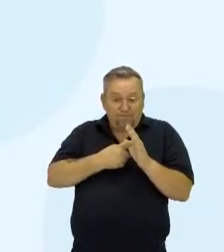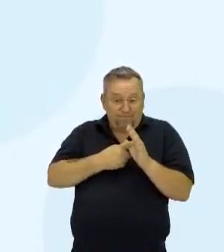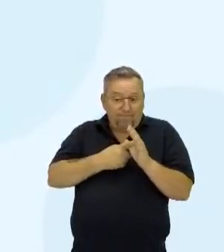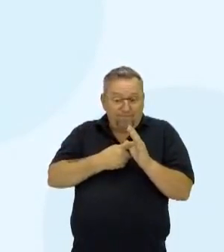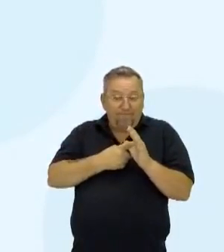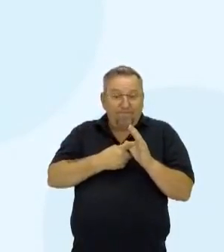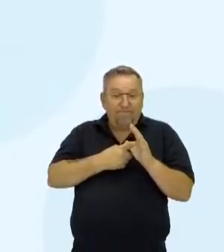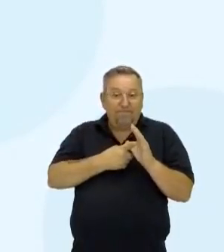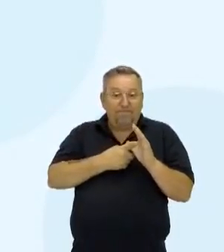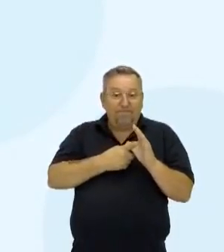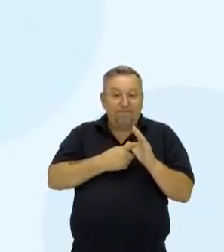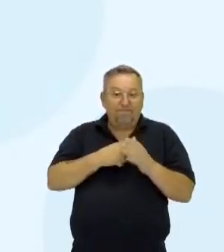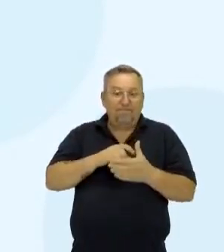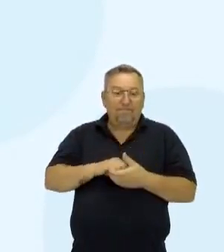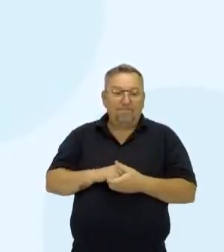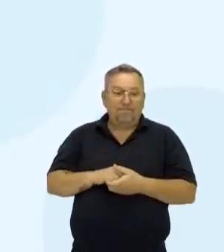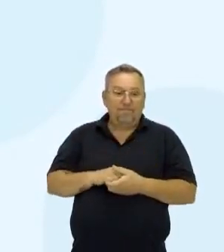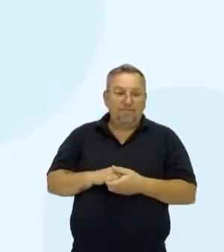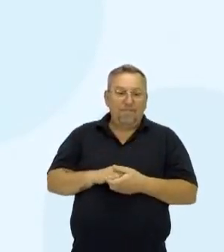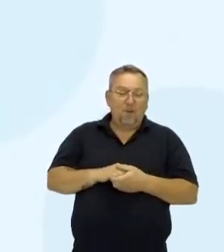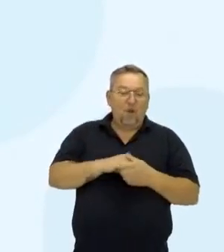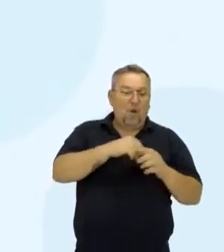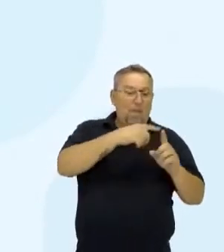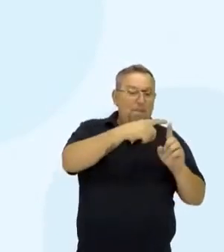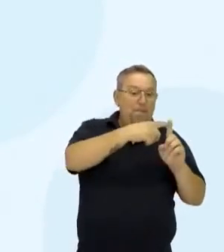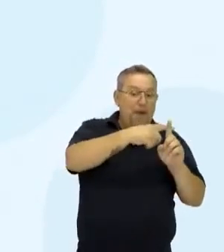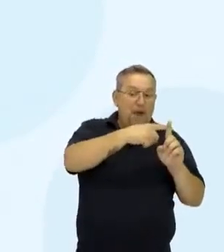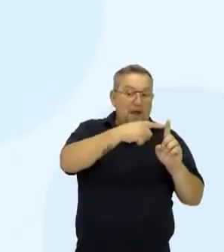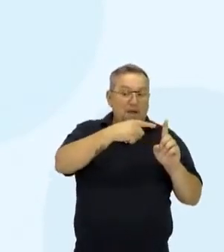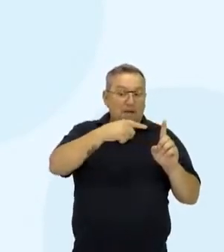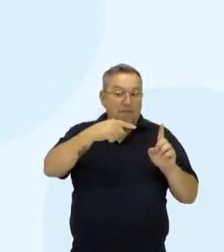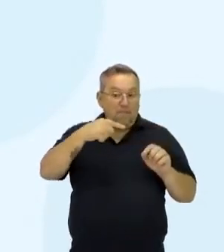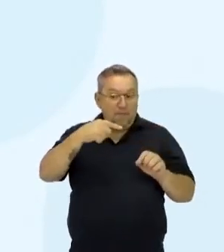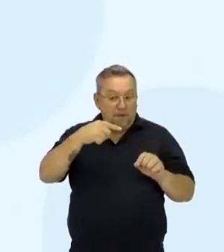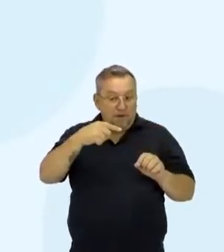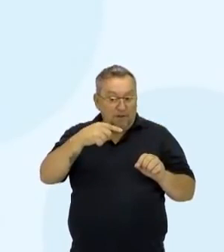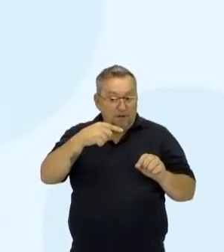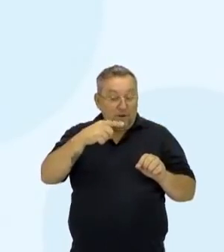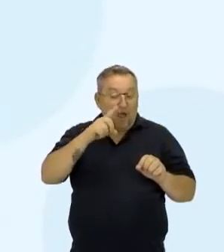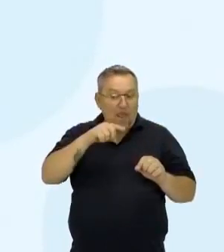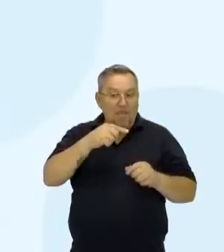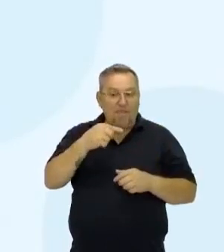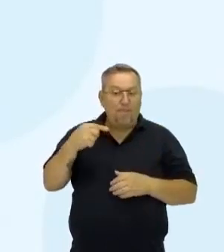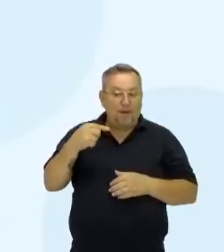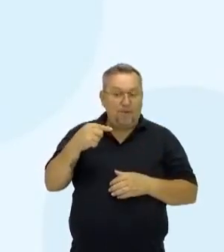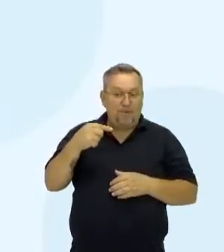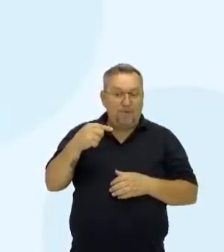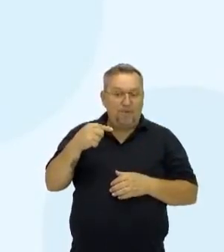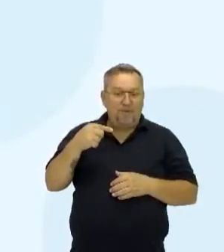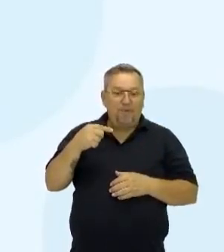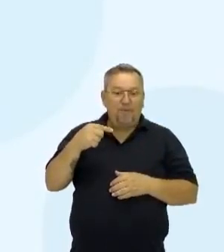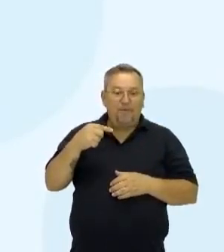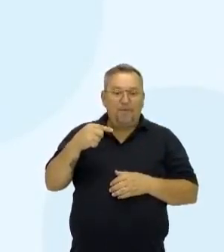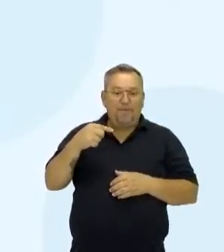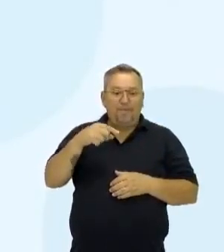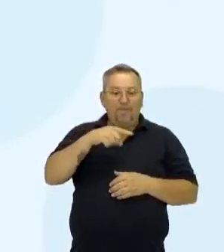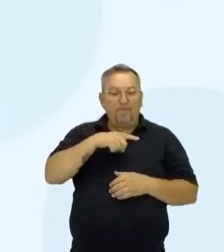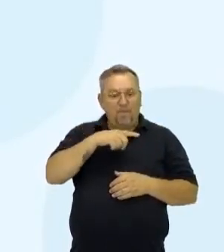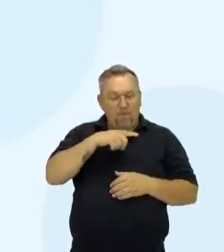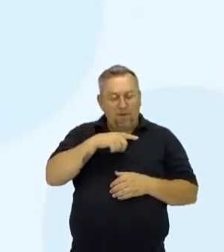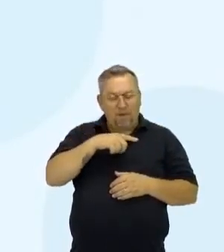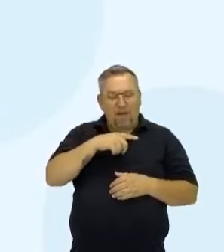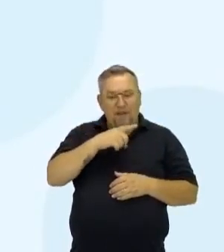então sinais diferentes aqui, ó, é negativo, então eu vou ter R$100 de